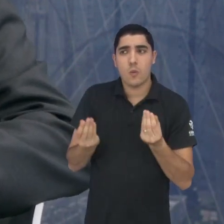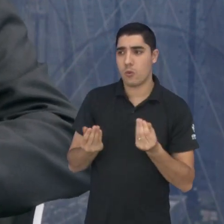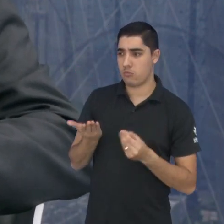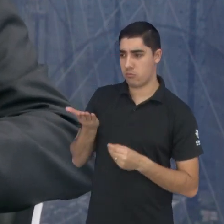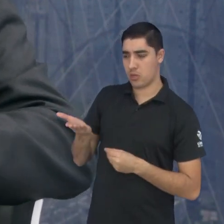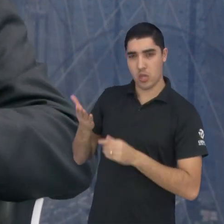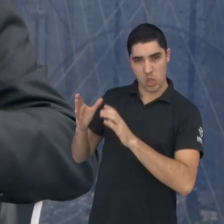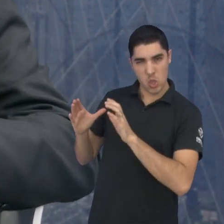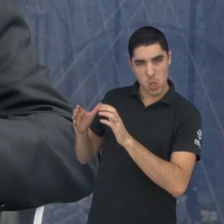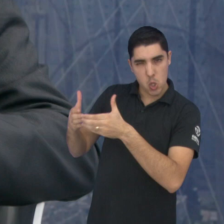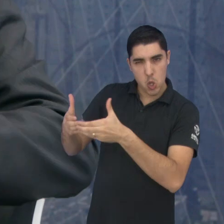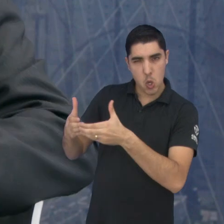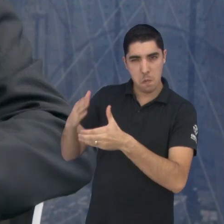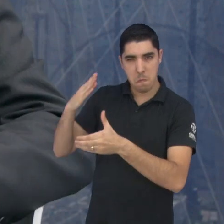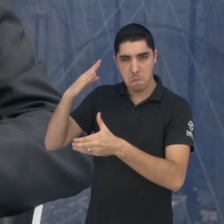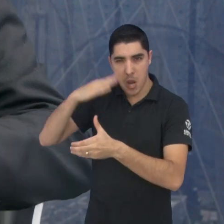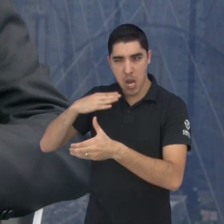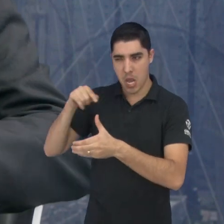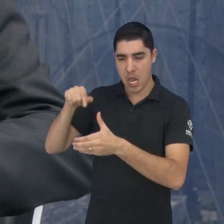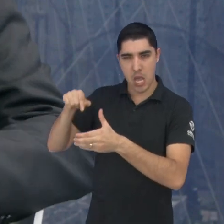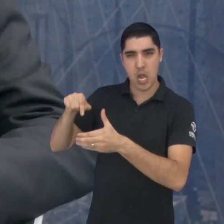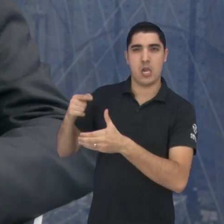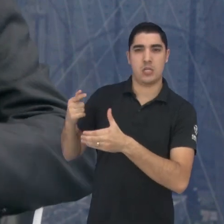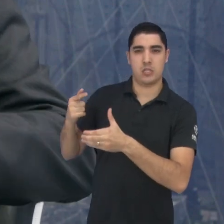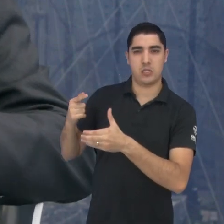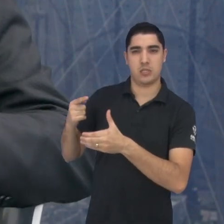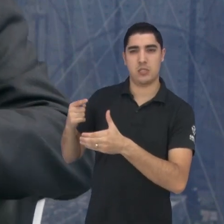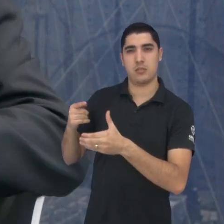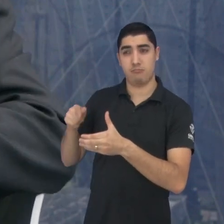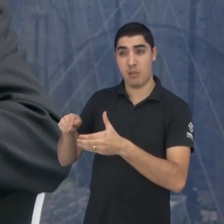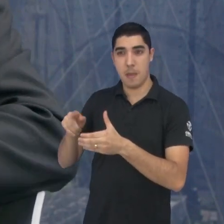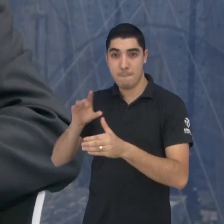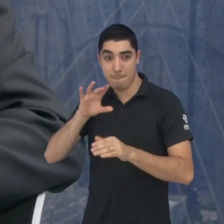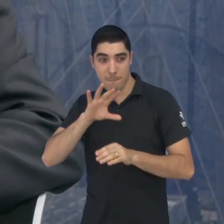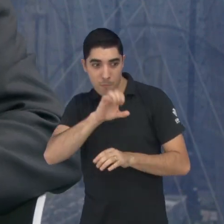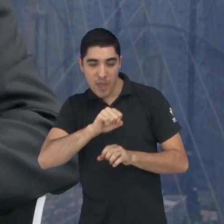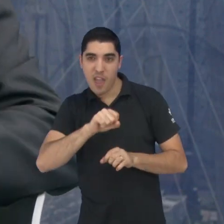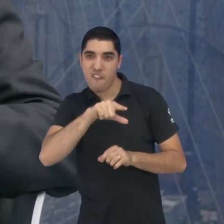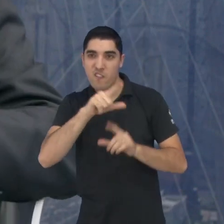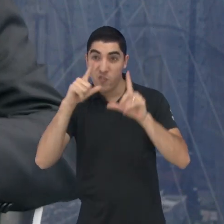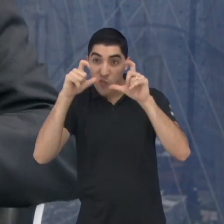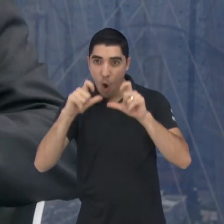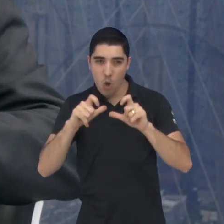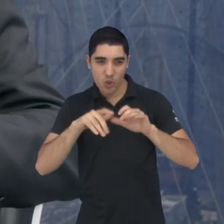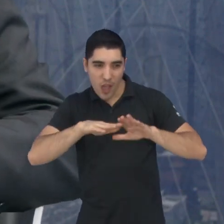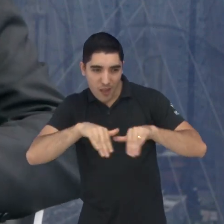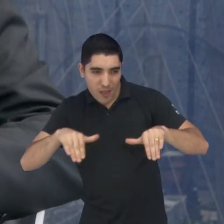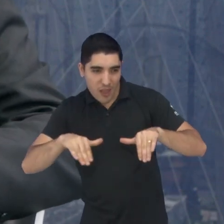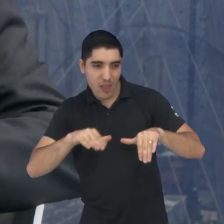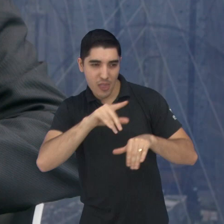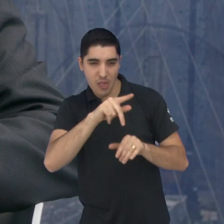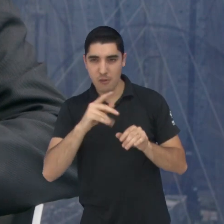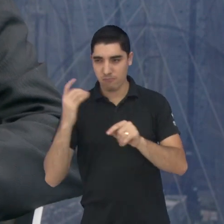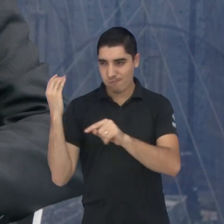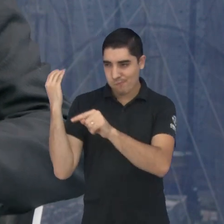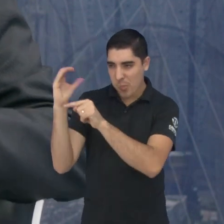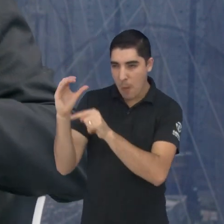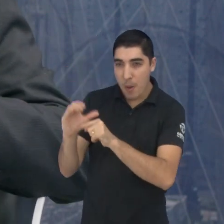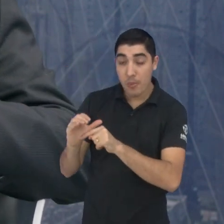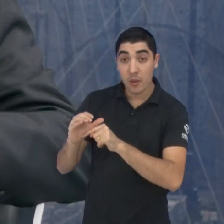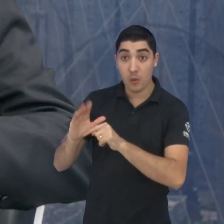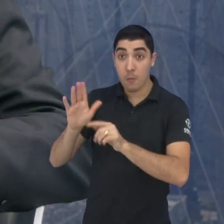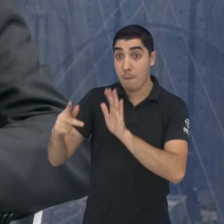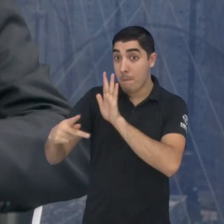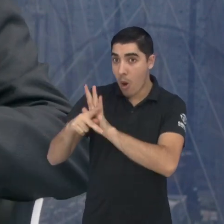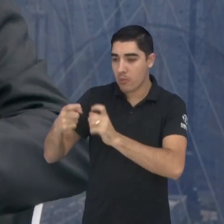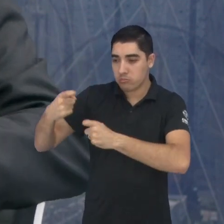compartilham imagens, são grupos que compartilham imagens de pedofilia, imagens de pornografia infantil, como